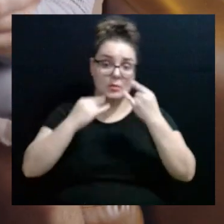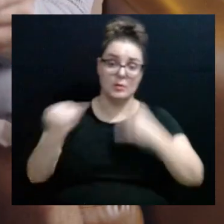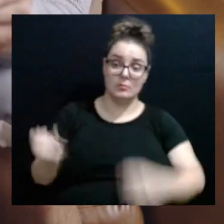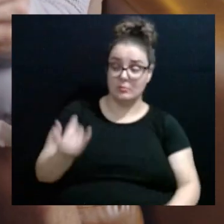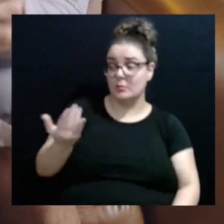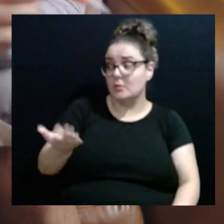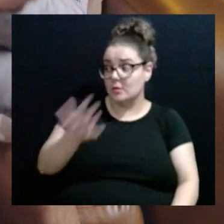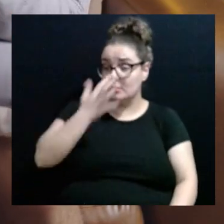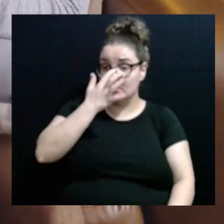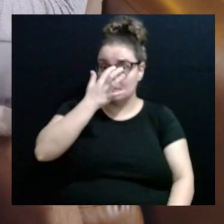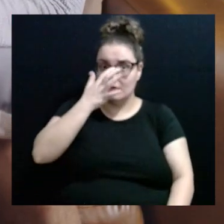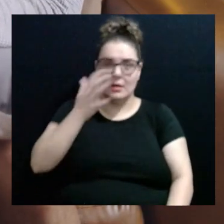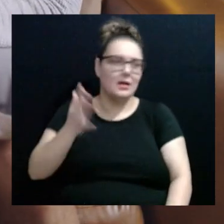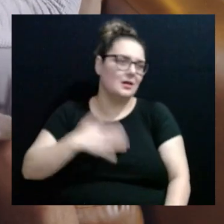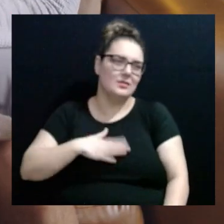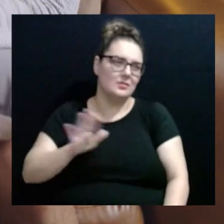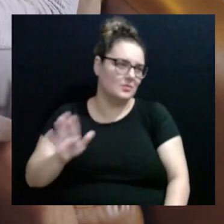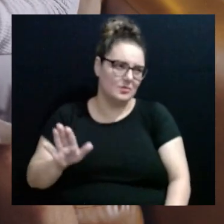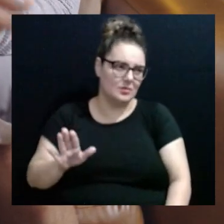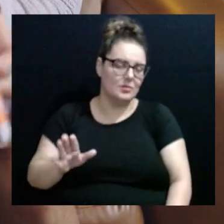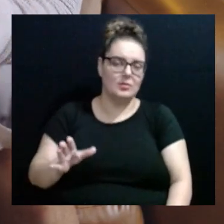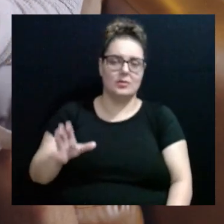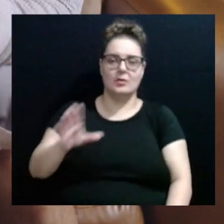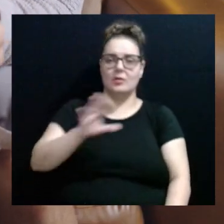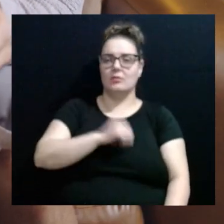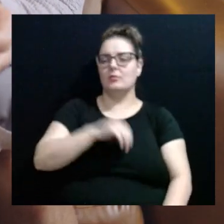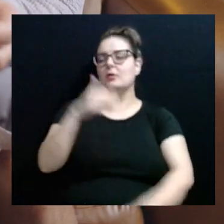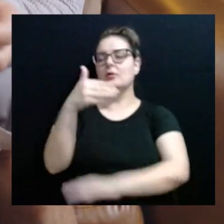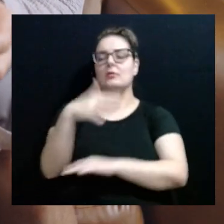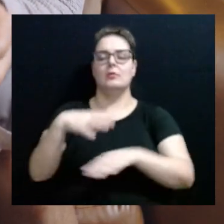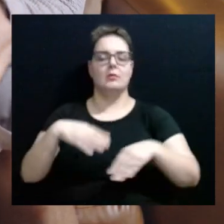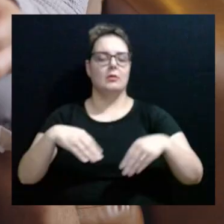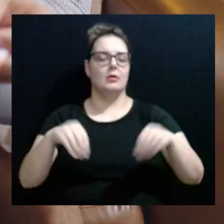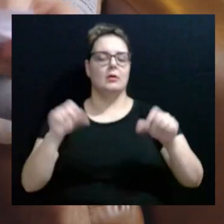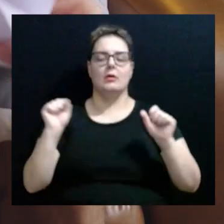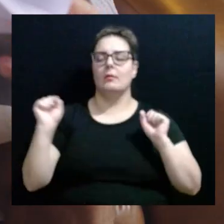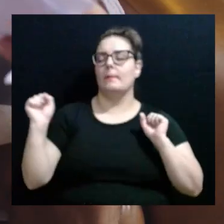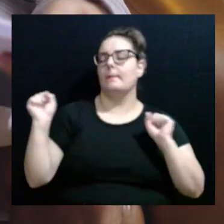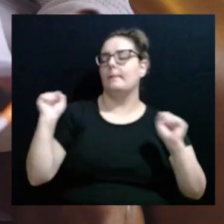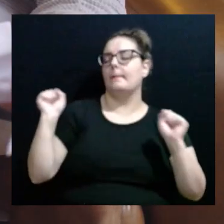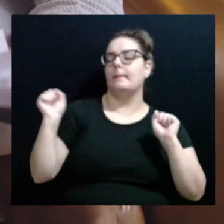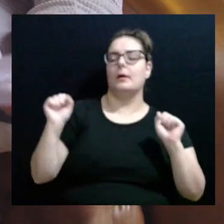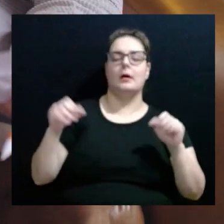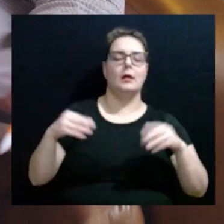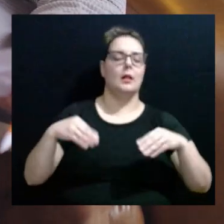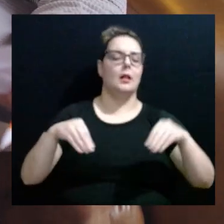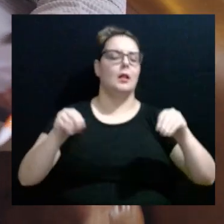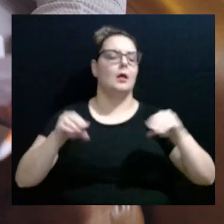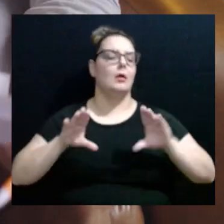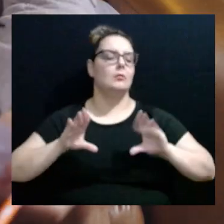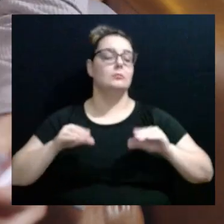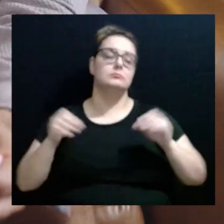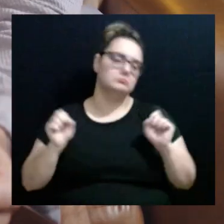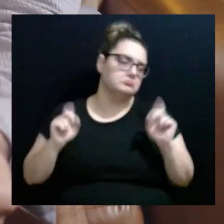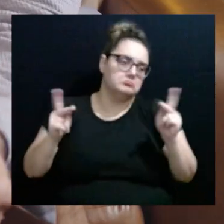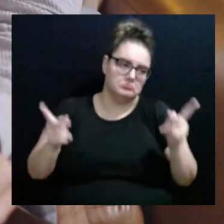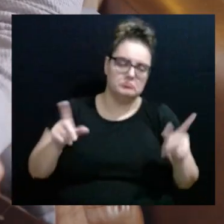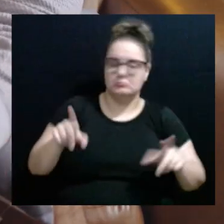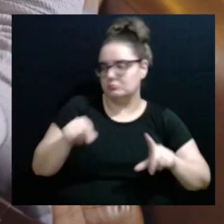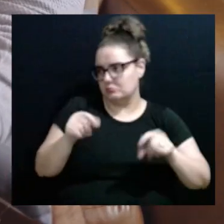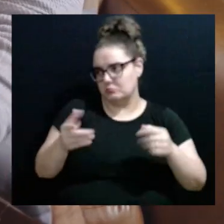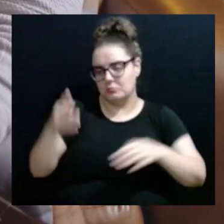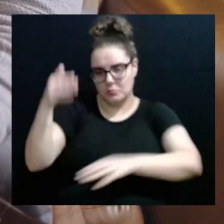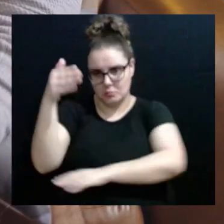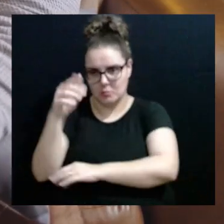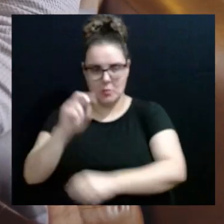passeios mais interessantes, né? Não, eu não gosto, eu gosto de hotel, com aquelas toalhas, né, maravilhosas. Então, ok,